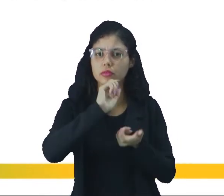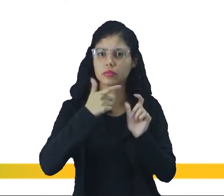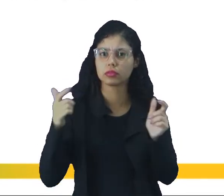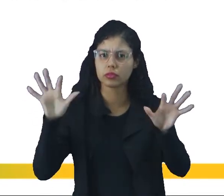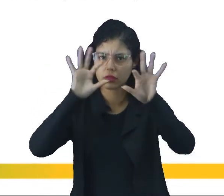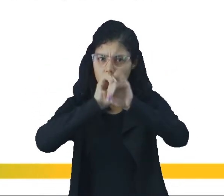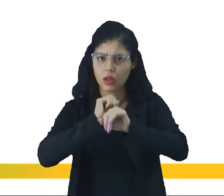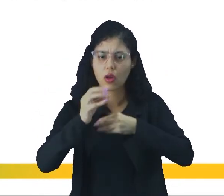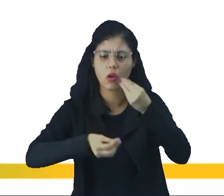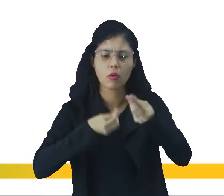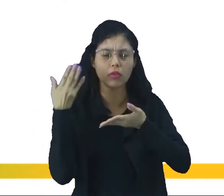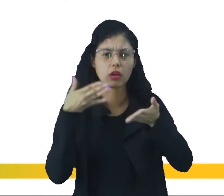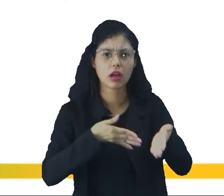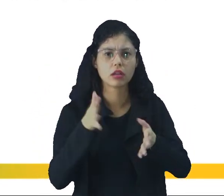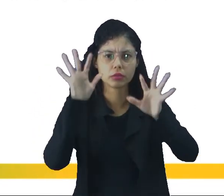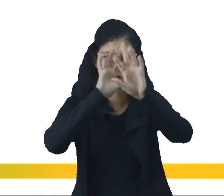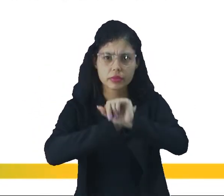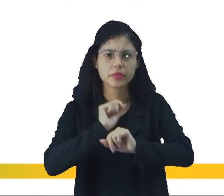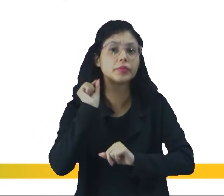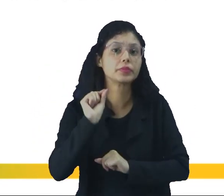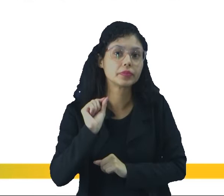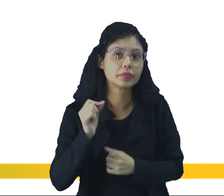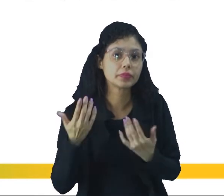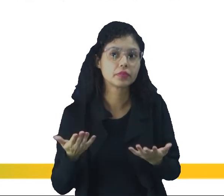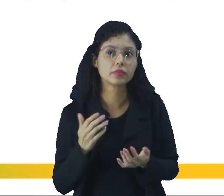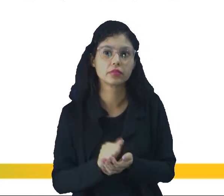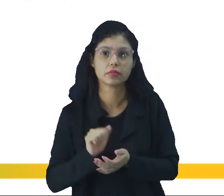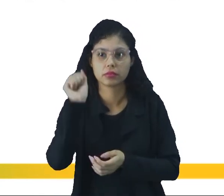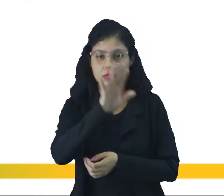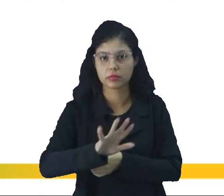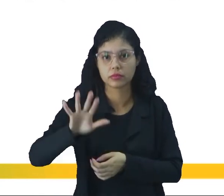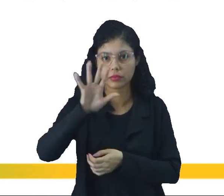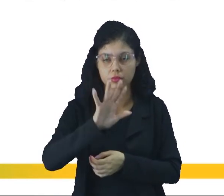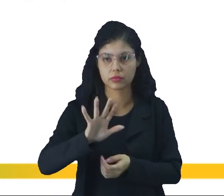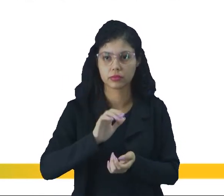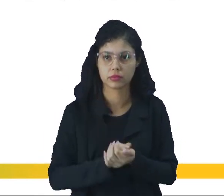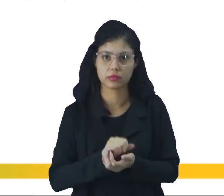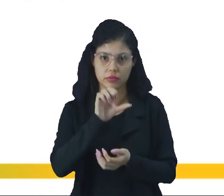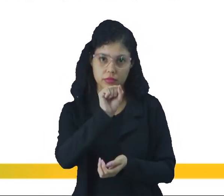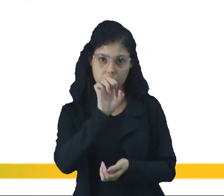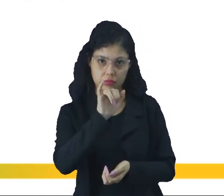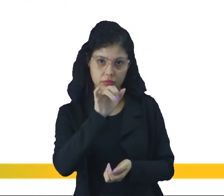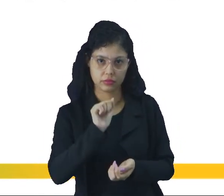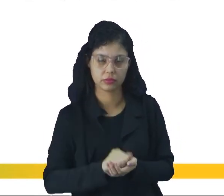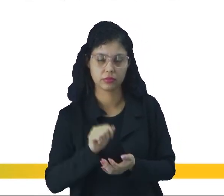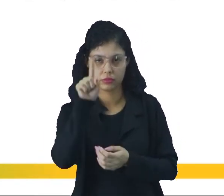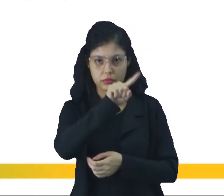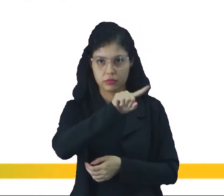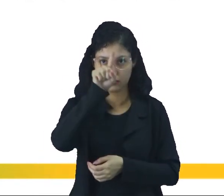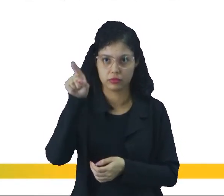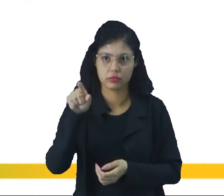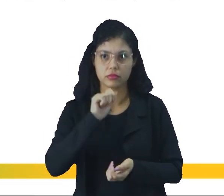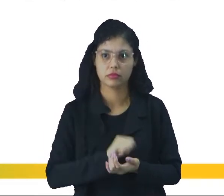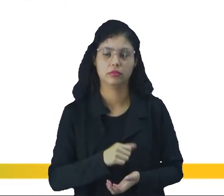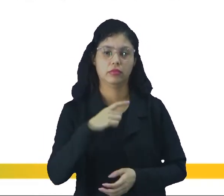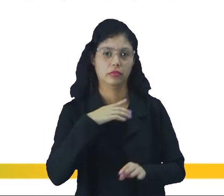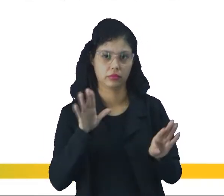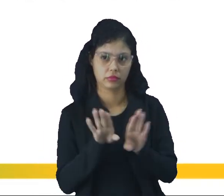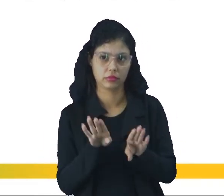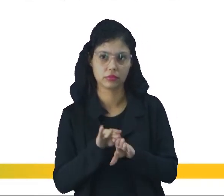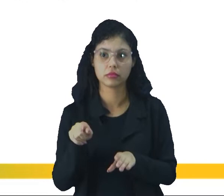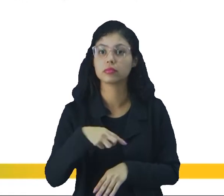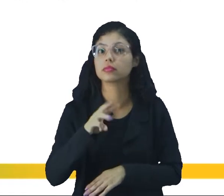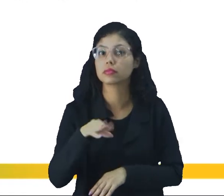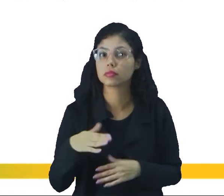mais escura. Como é que eu chego no valor da área mais escura? A área da semicircunferência e a área também de